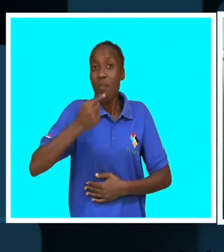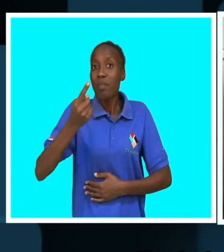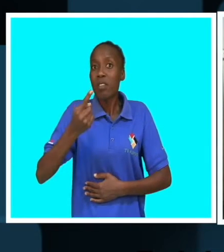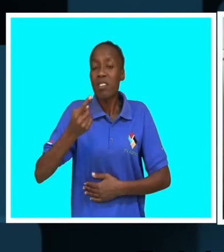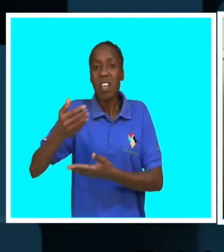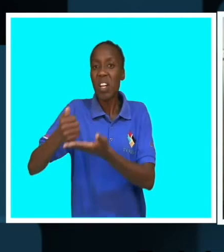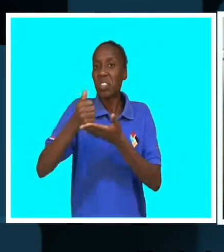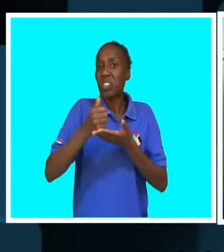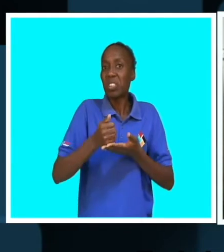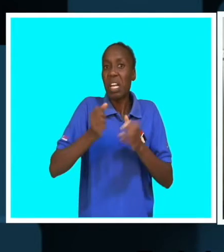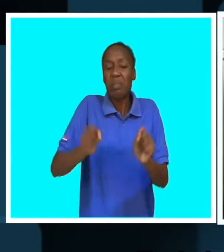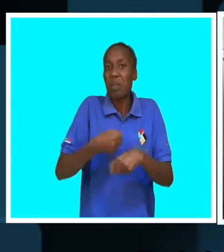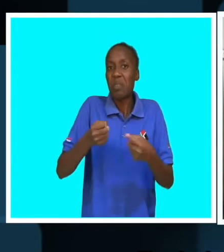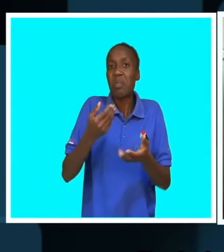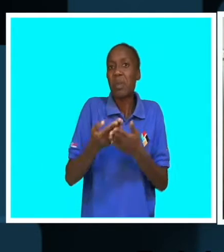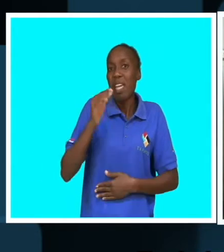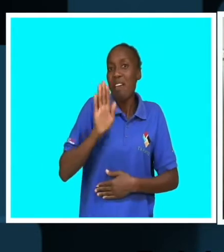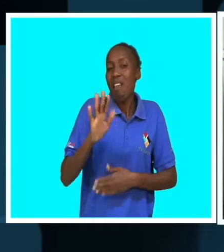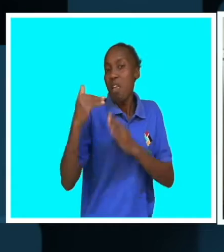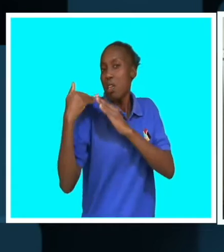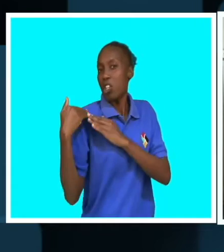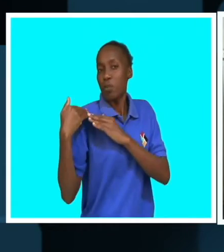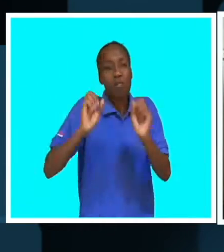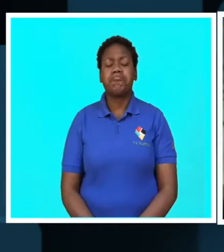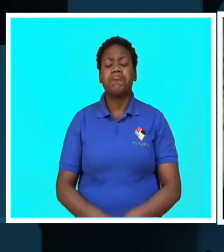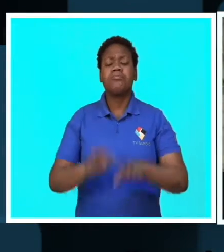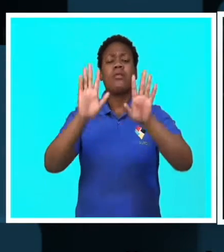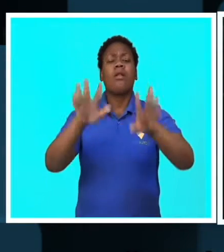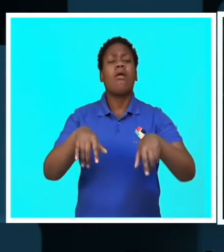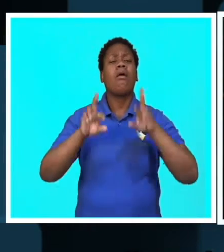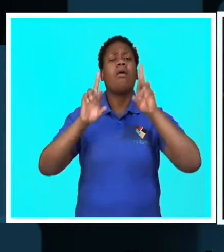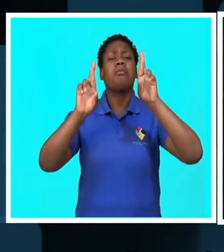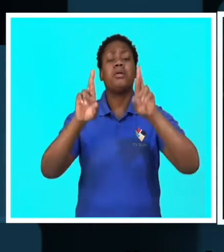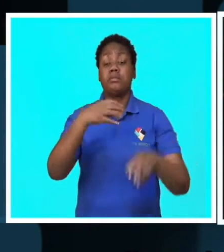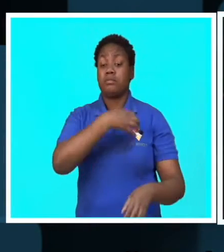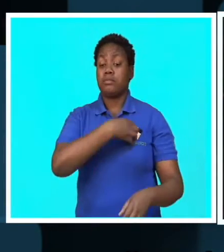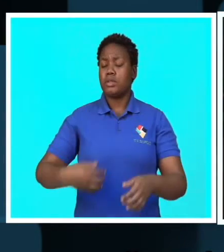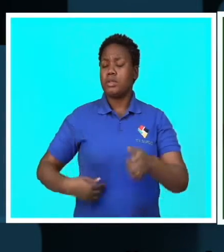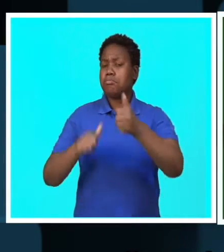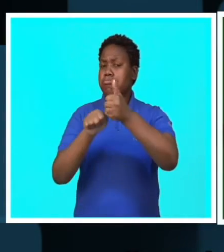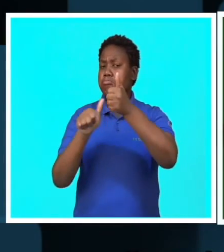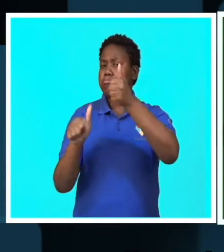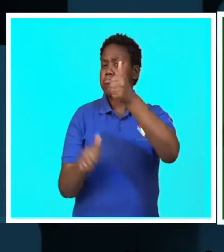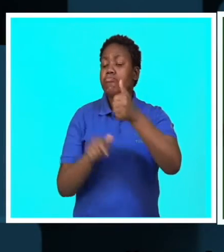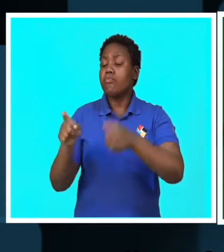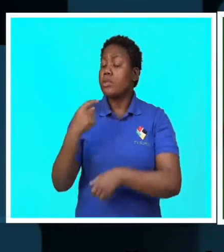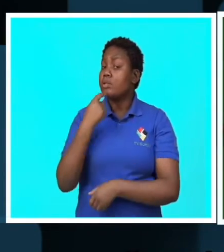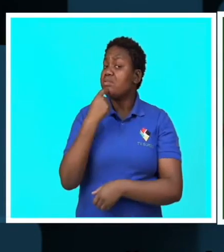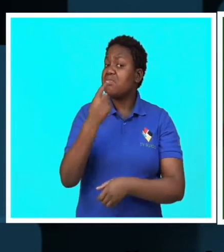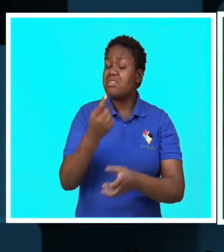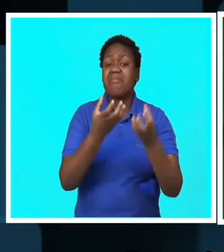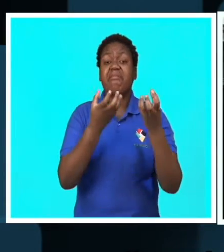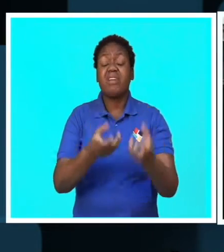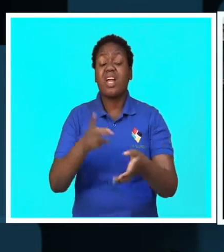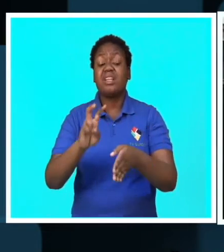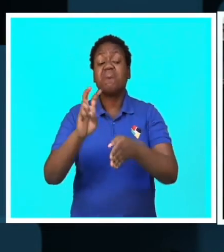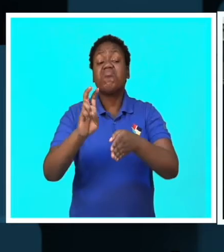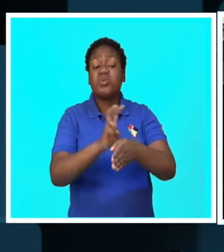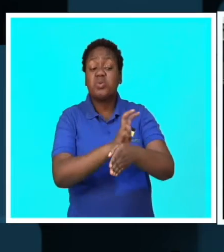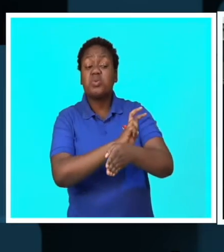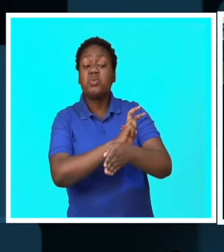me auxiliar porque não era a tarefa dela. Yunus Samad, segundo o vice-presidente da Assembleia da República,